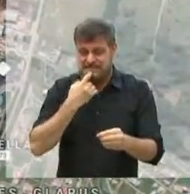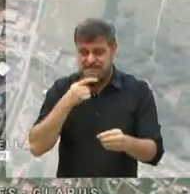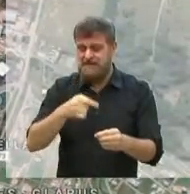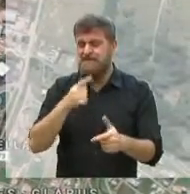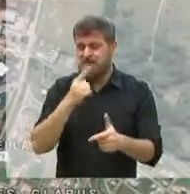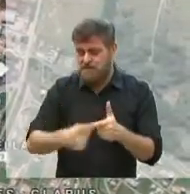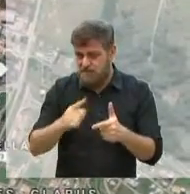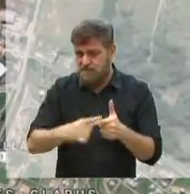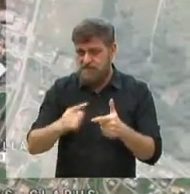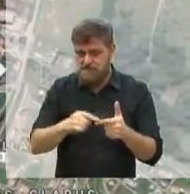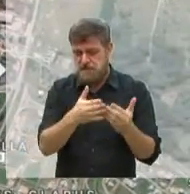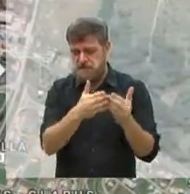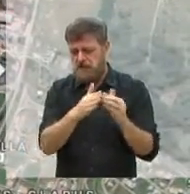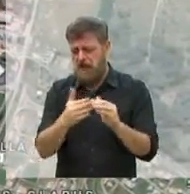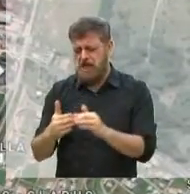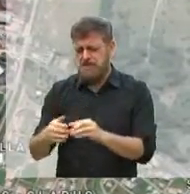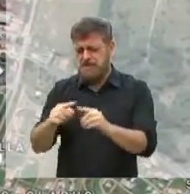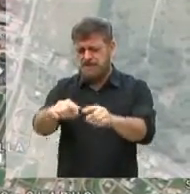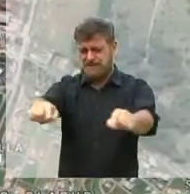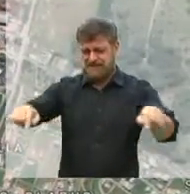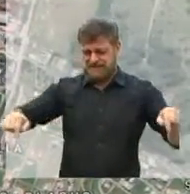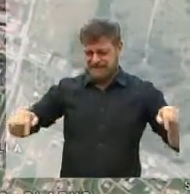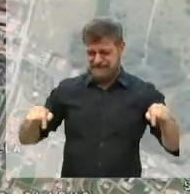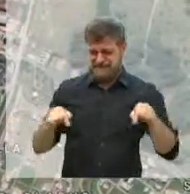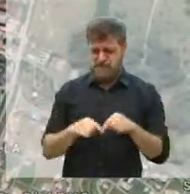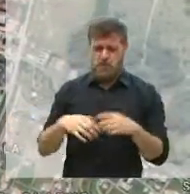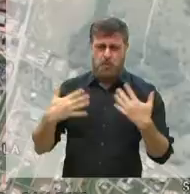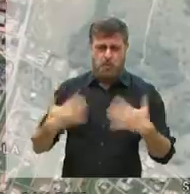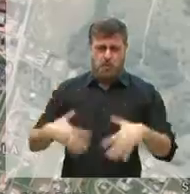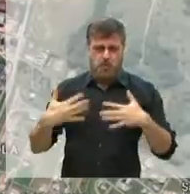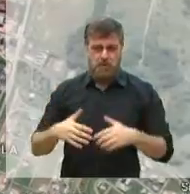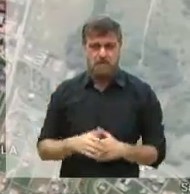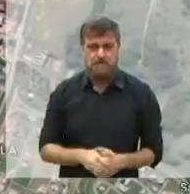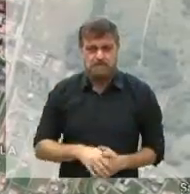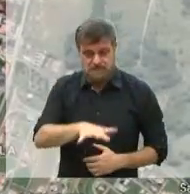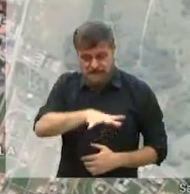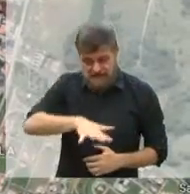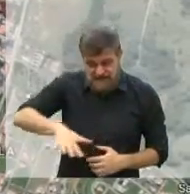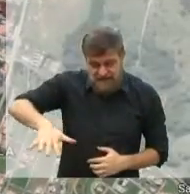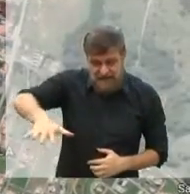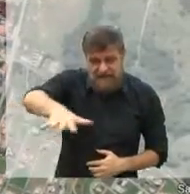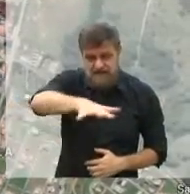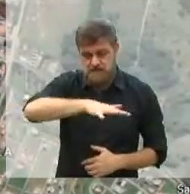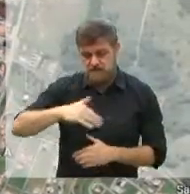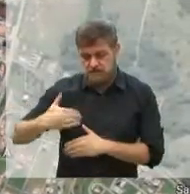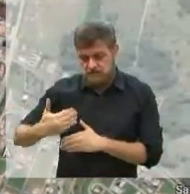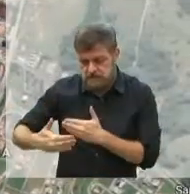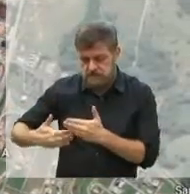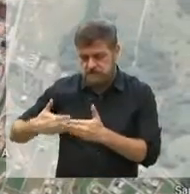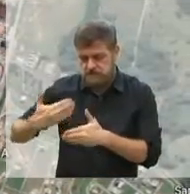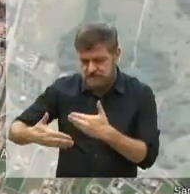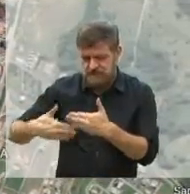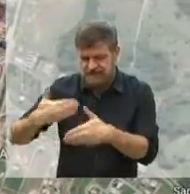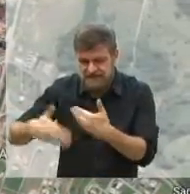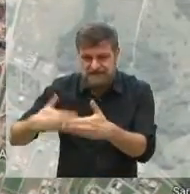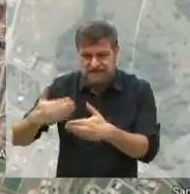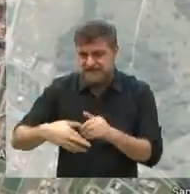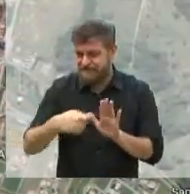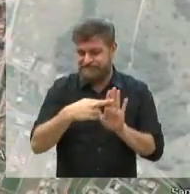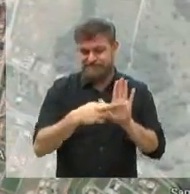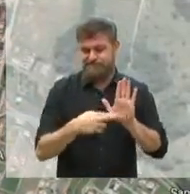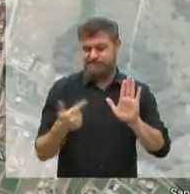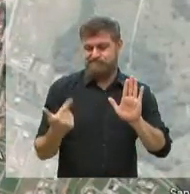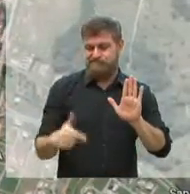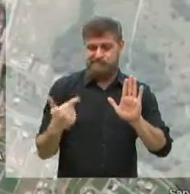Campinas. E com isso, a região começou a se desenvolver, mas de uma forma totalmente